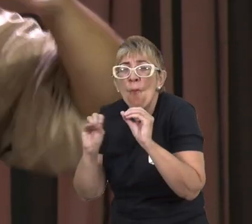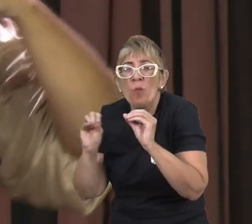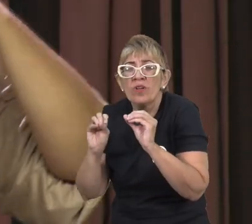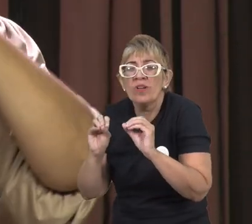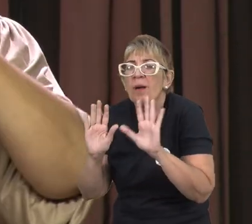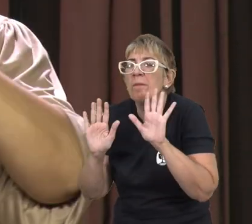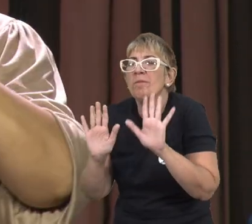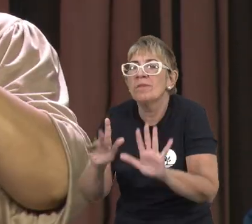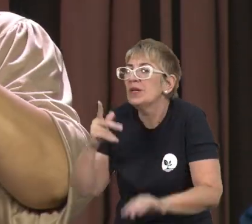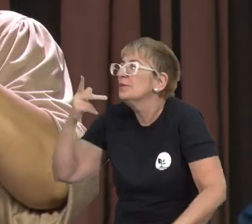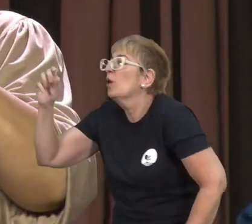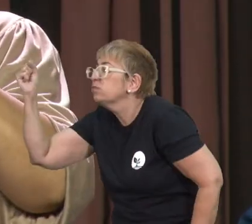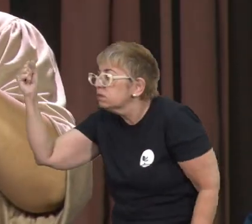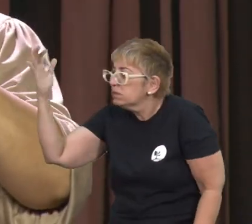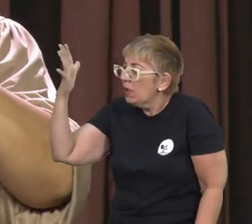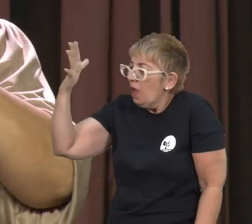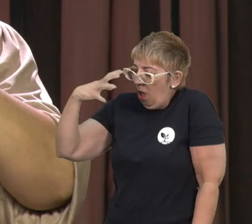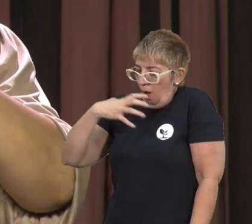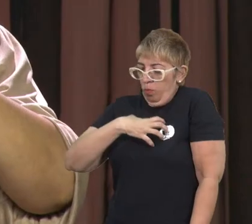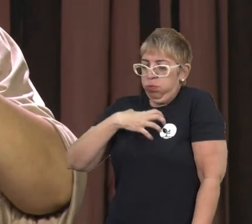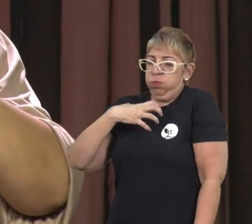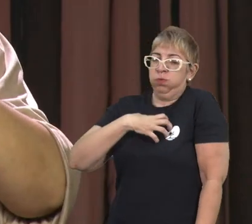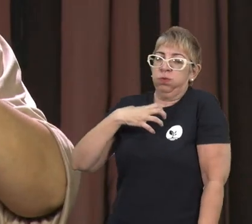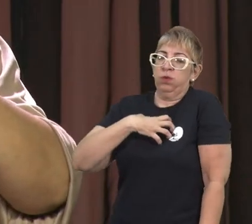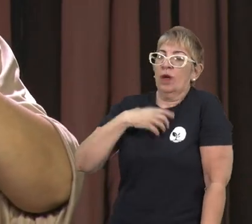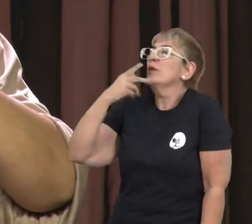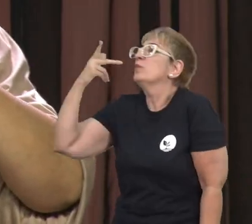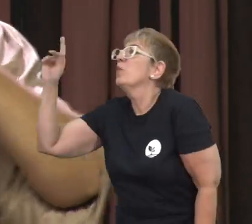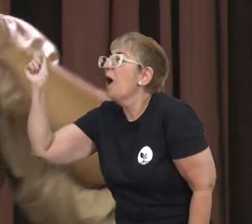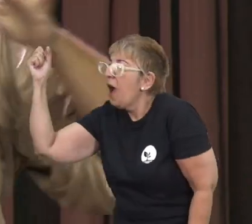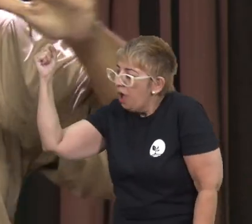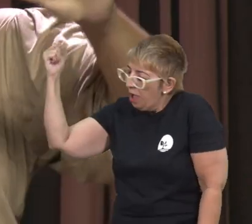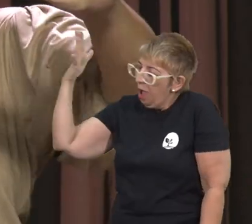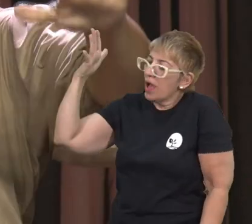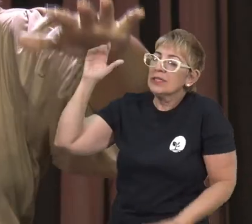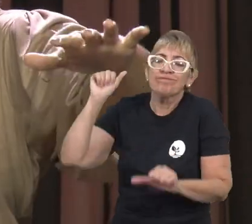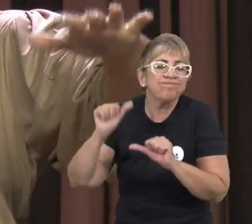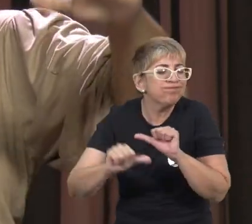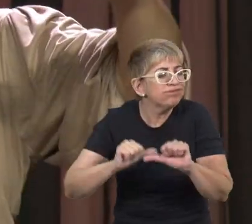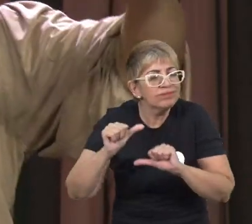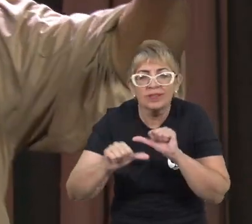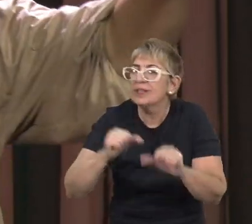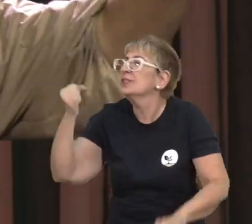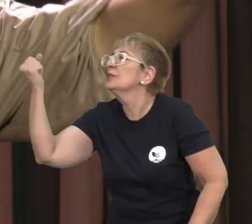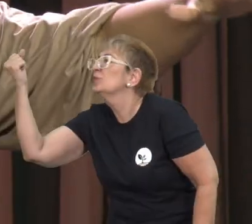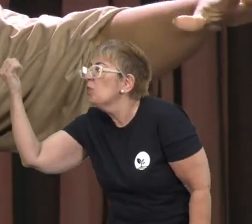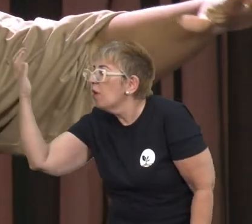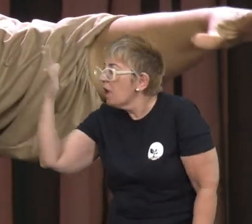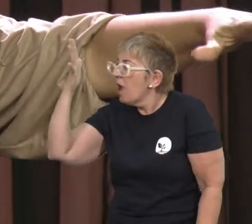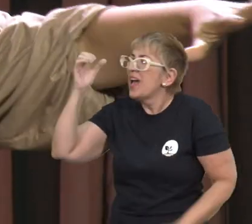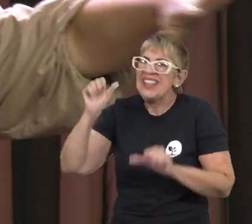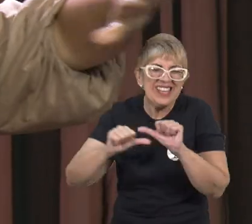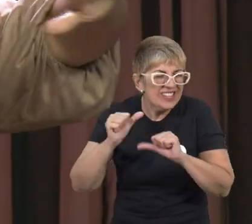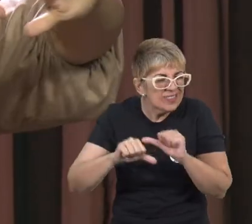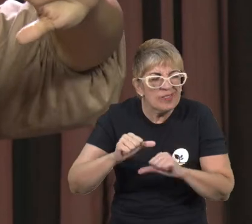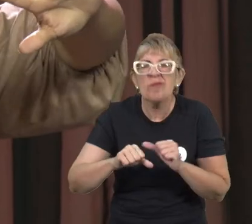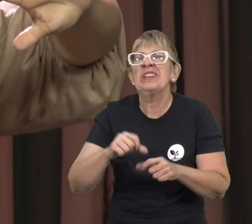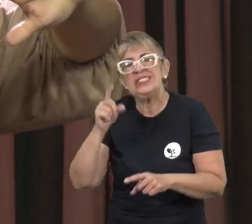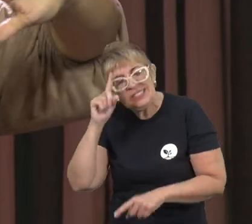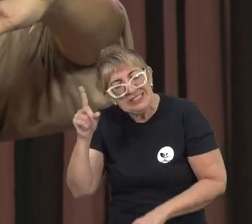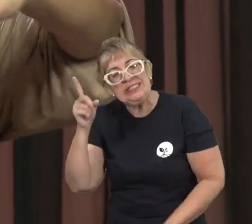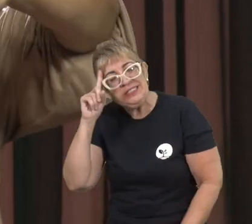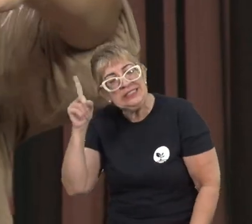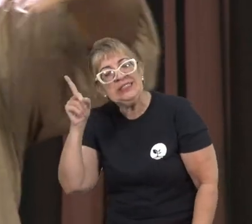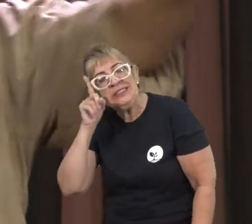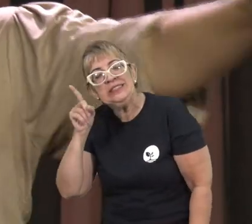nos alcançou, a tua graça nos transformou, a tua graça nos transforma diante das